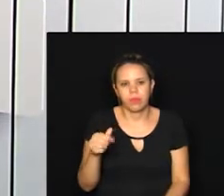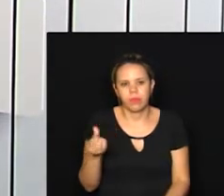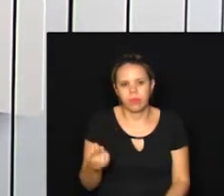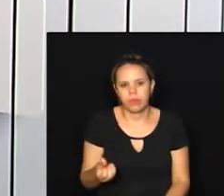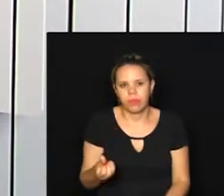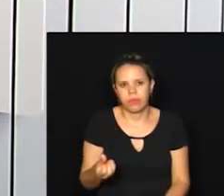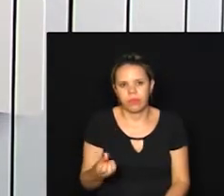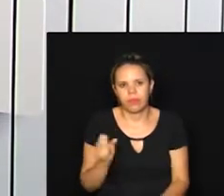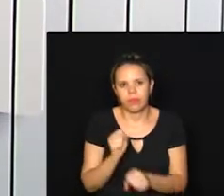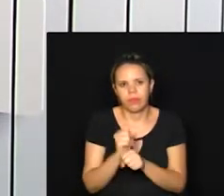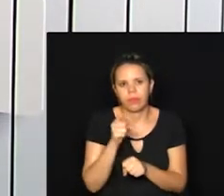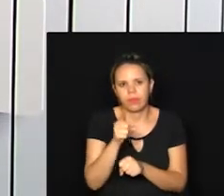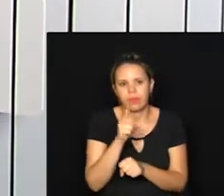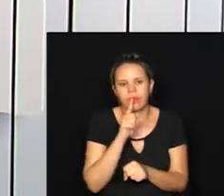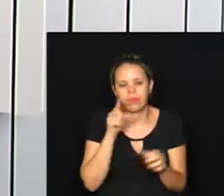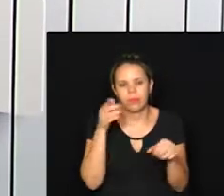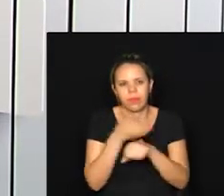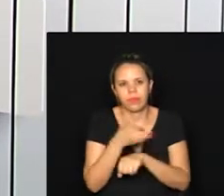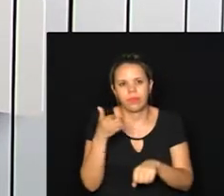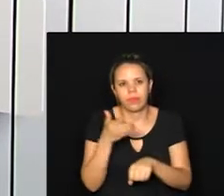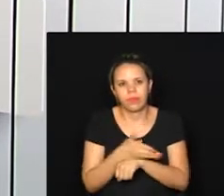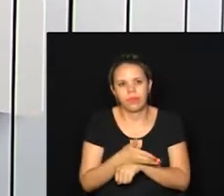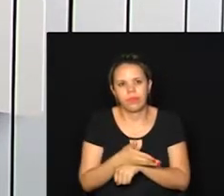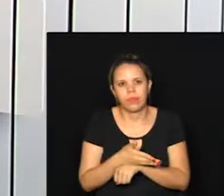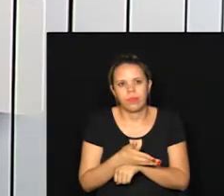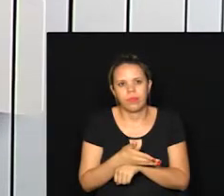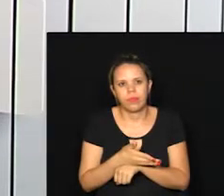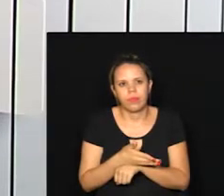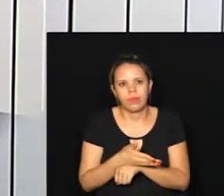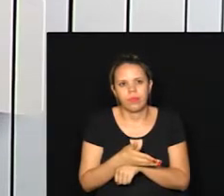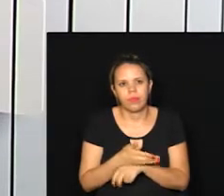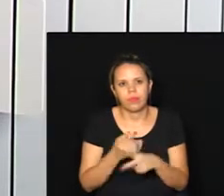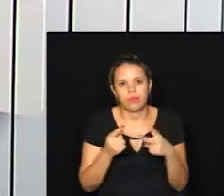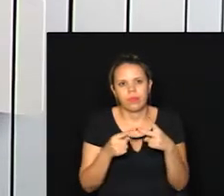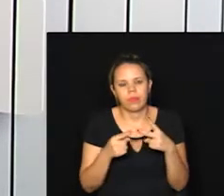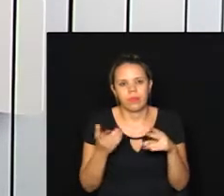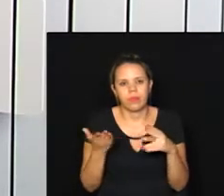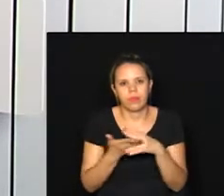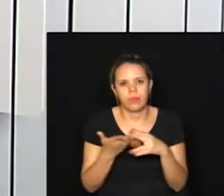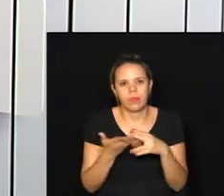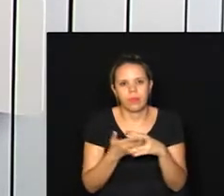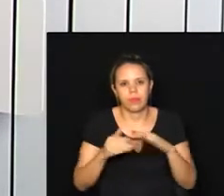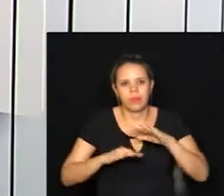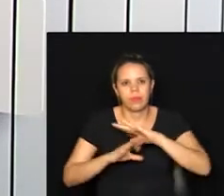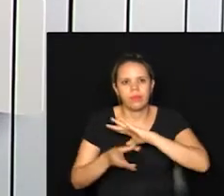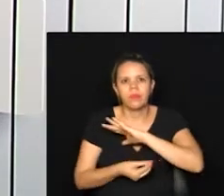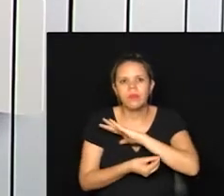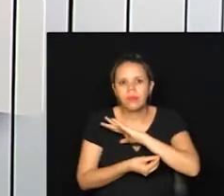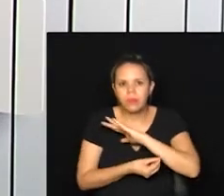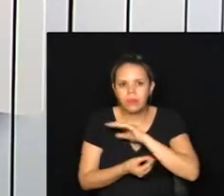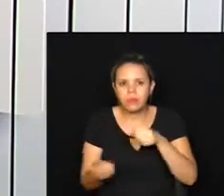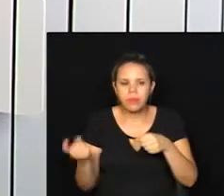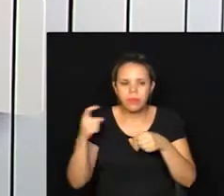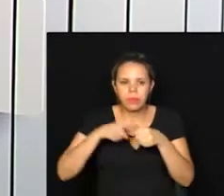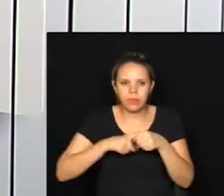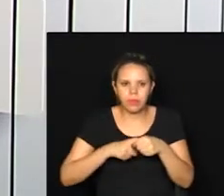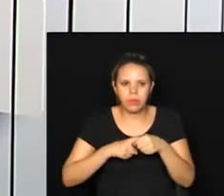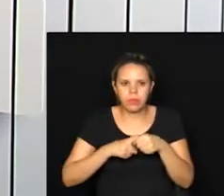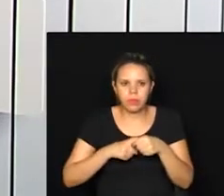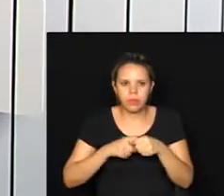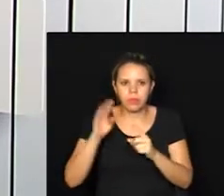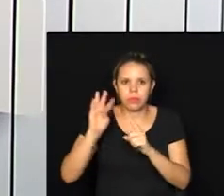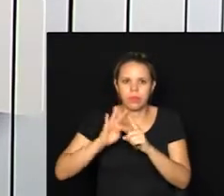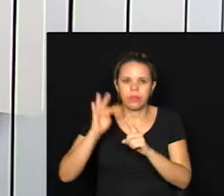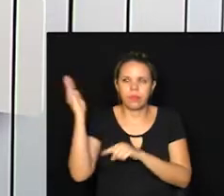978293776. Estou aguardando a sua participação. A gente vai fazer o seguinte, segundo intervalo aqui no Câmara Total e na volta, a previsão